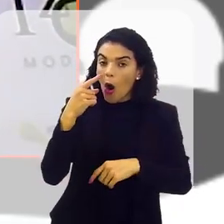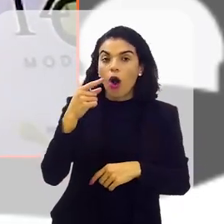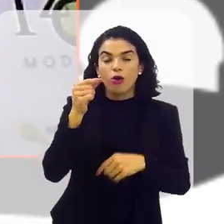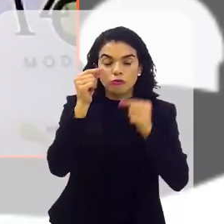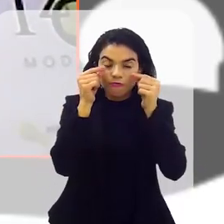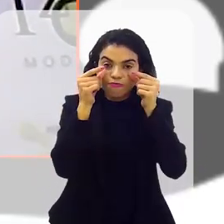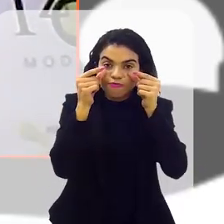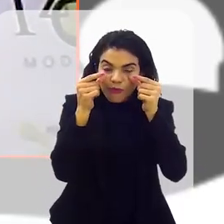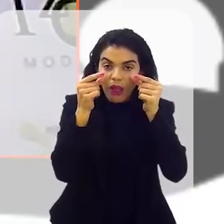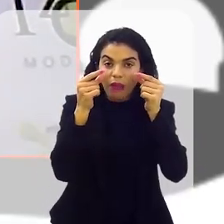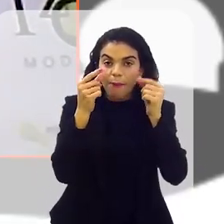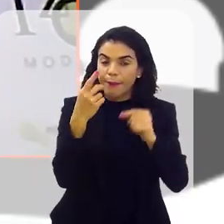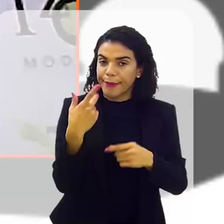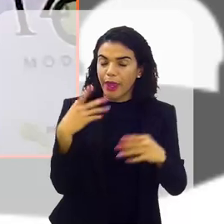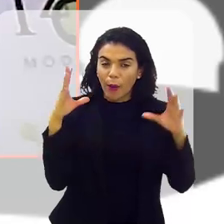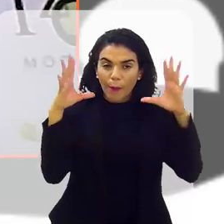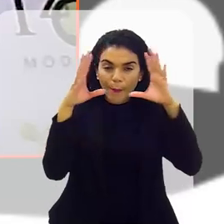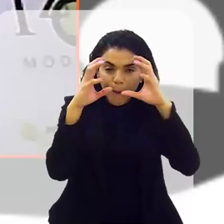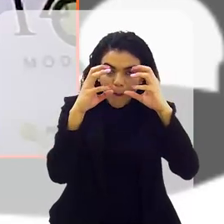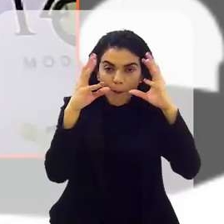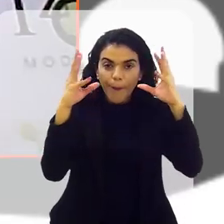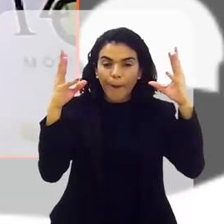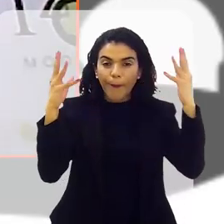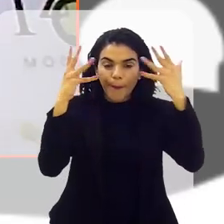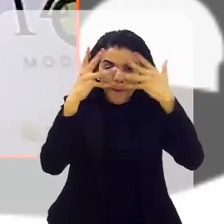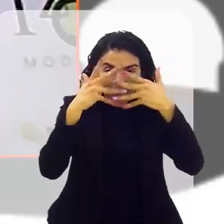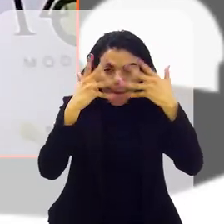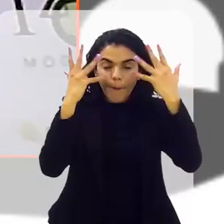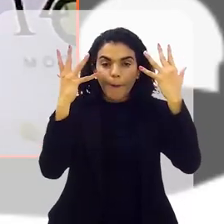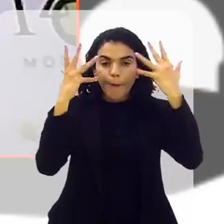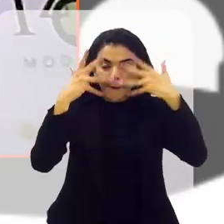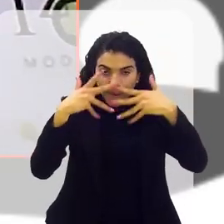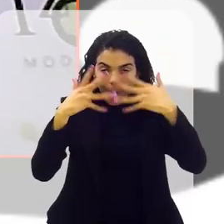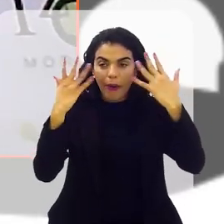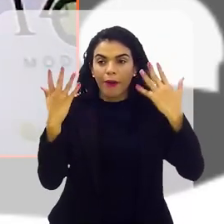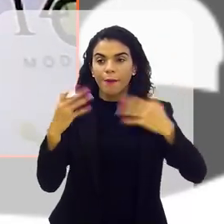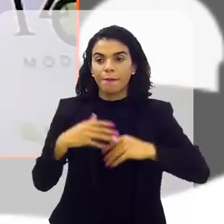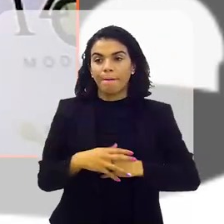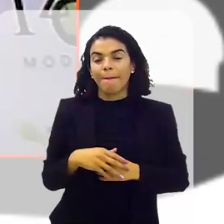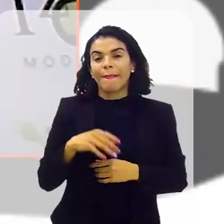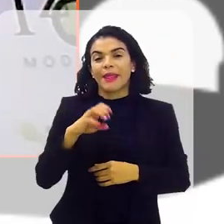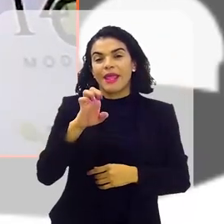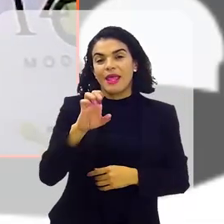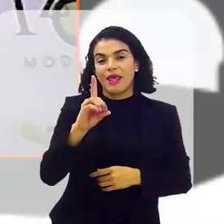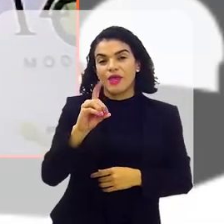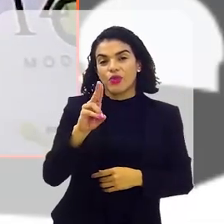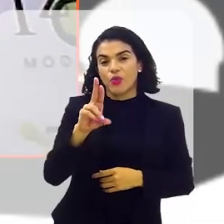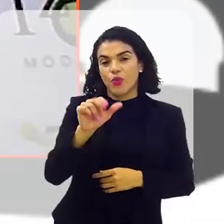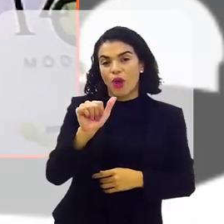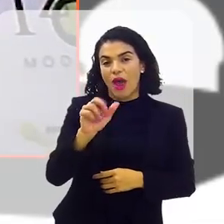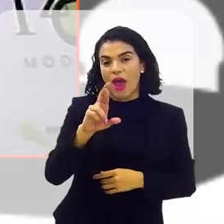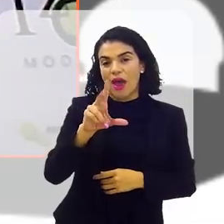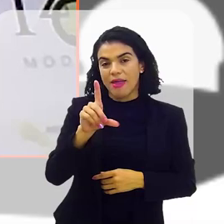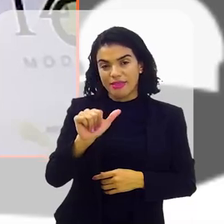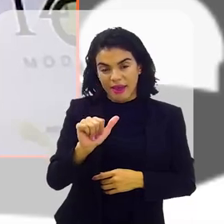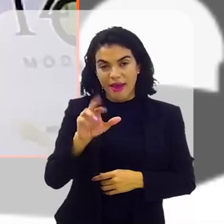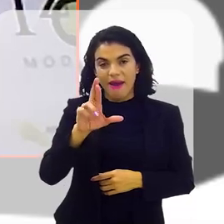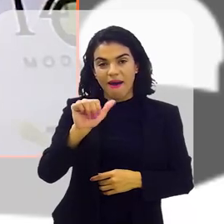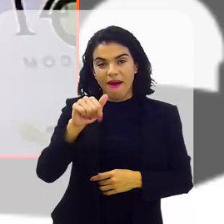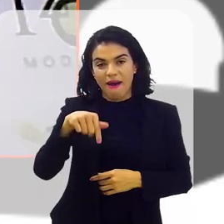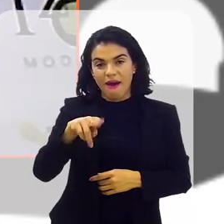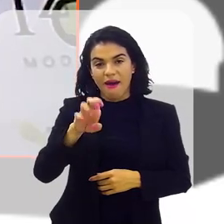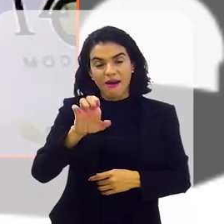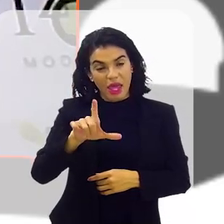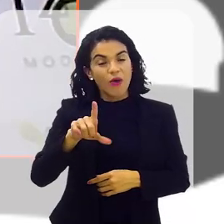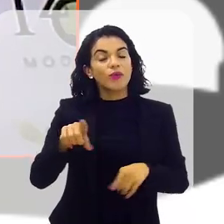de grau para mim que sou uma pessoa que não enxerga o direito meu personagem tá tipo um óculos a Eduarda Raquel que é a nossa personagem também ganhou